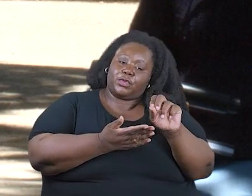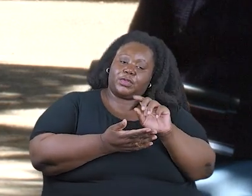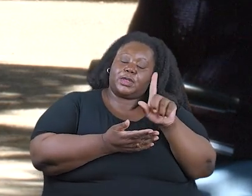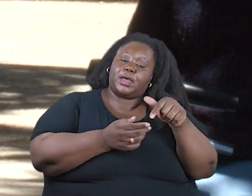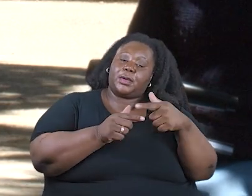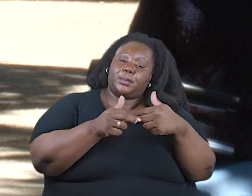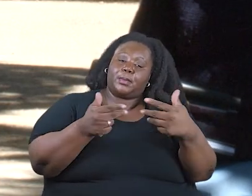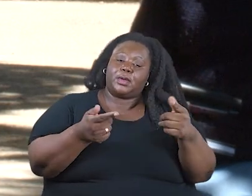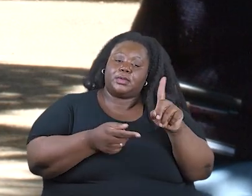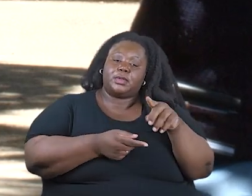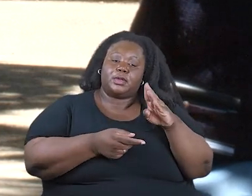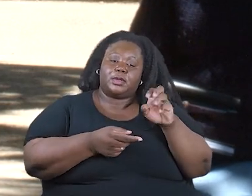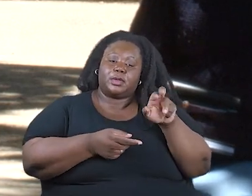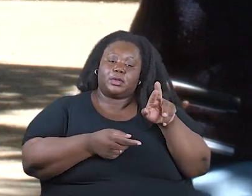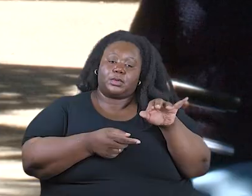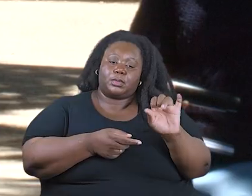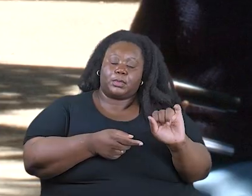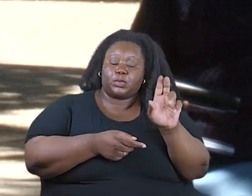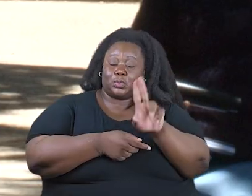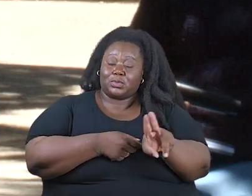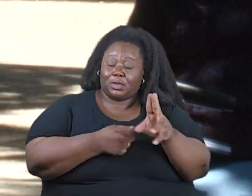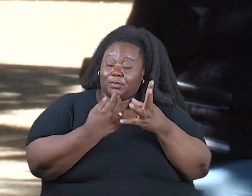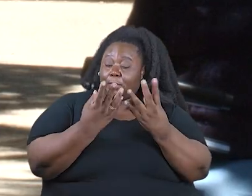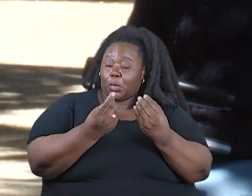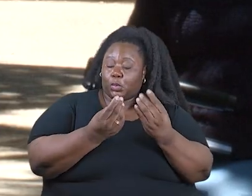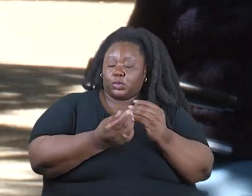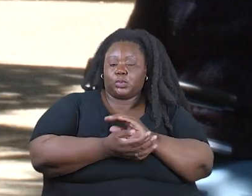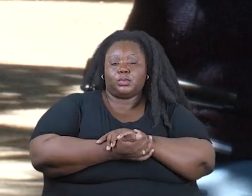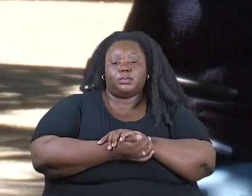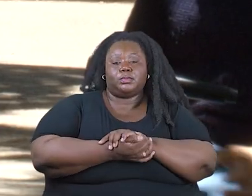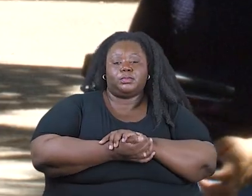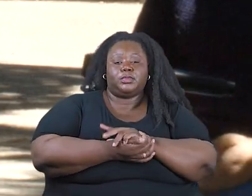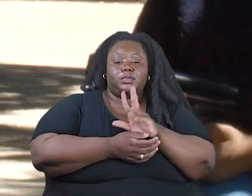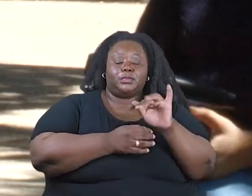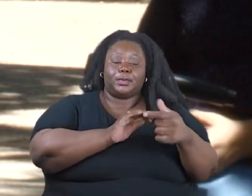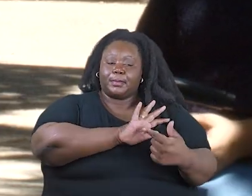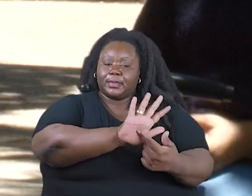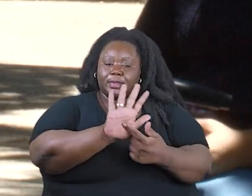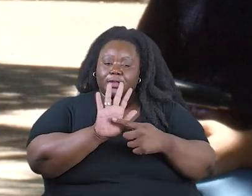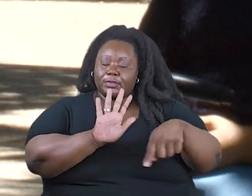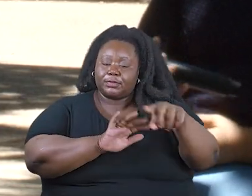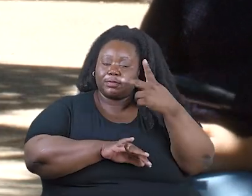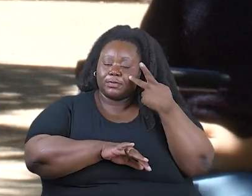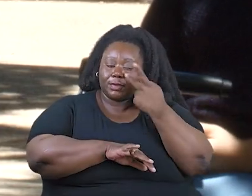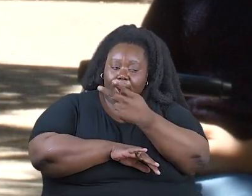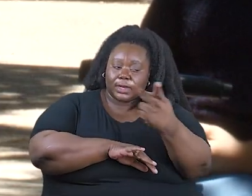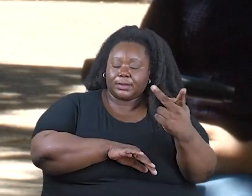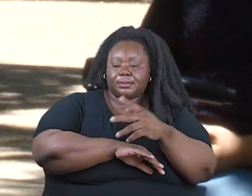é um material que o Beuys utilizava muito. Vou passar para vocês olharem.